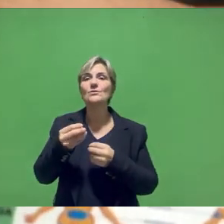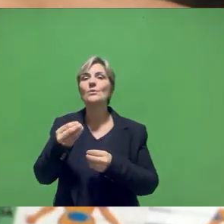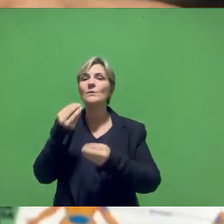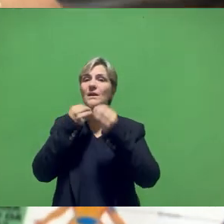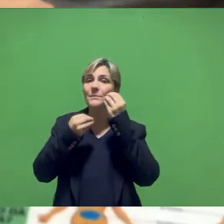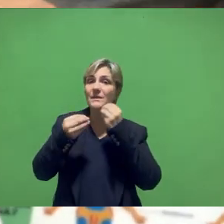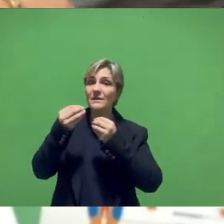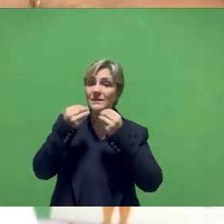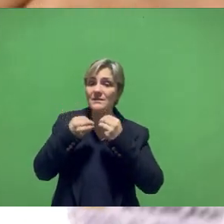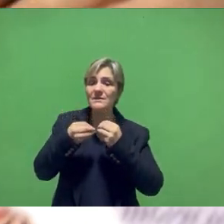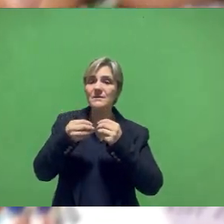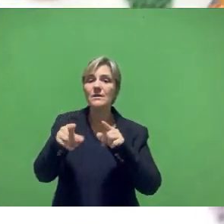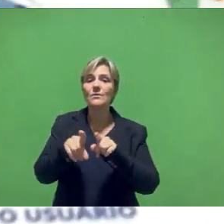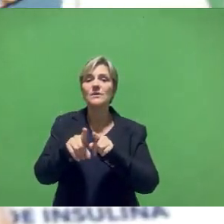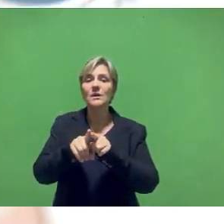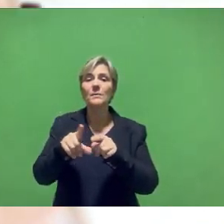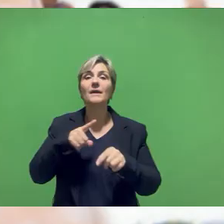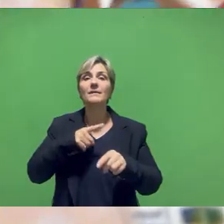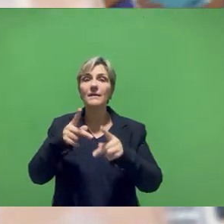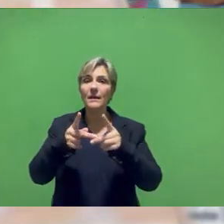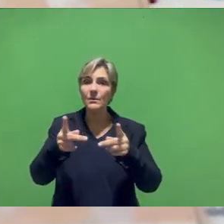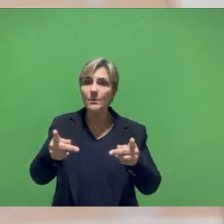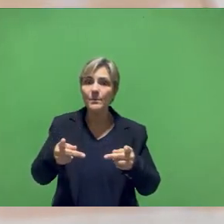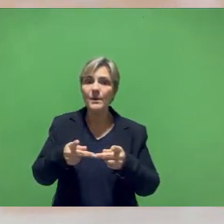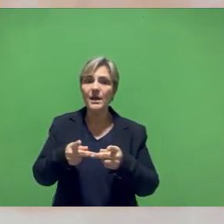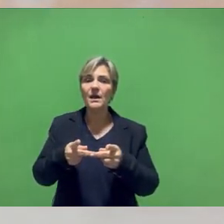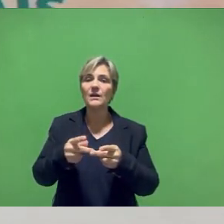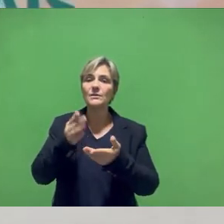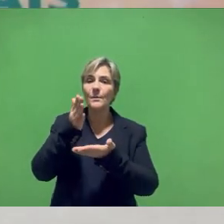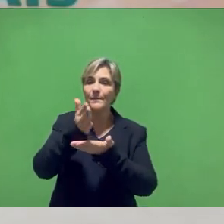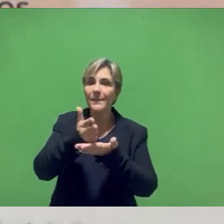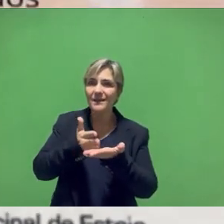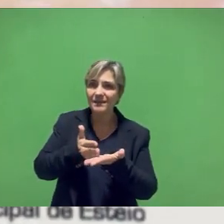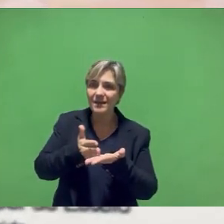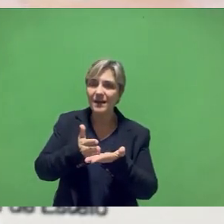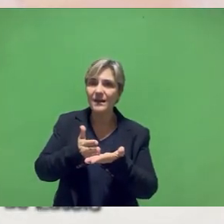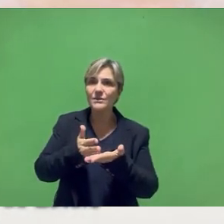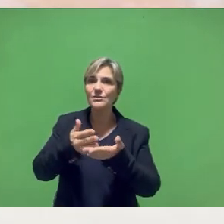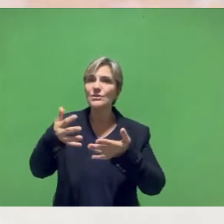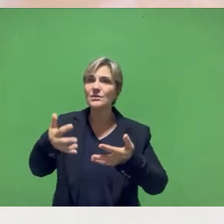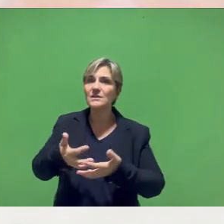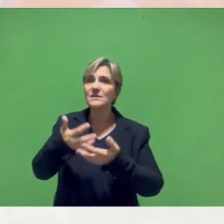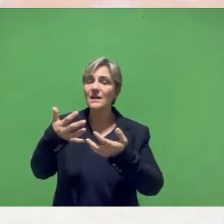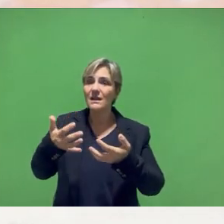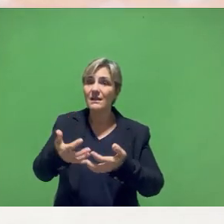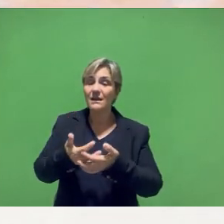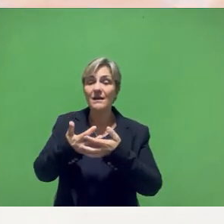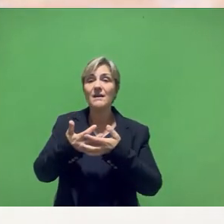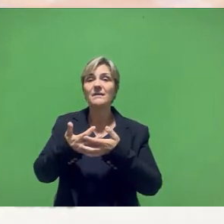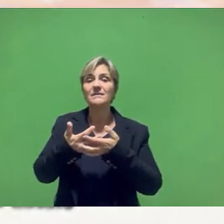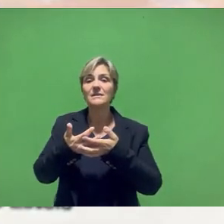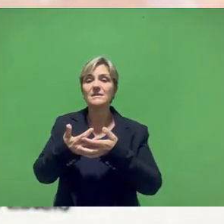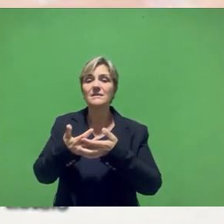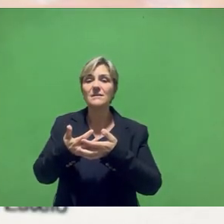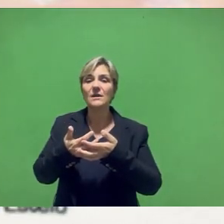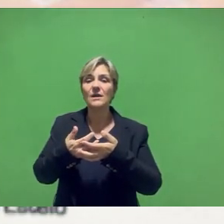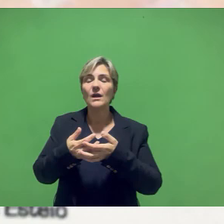dieta. Inclusive tem um prato ideal, que deve ser metade de salada e